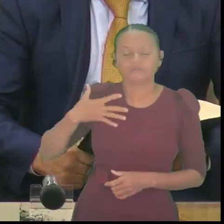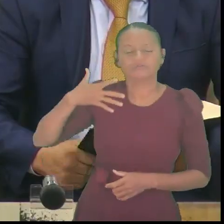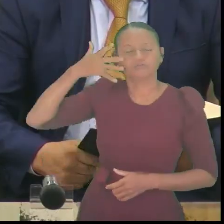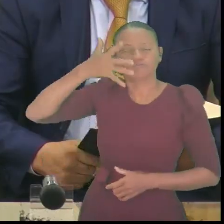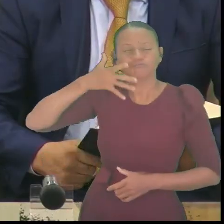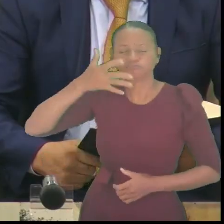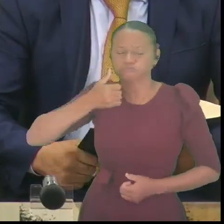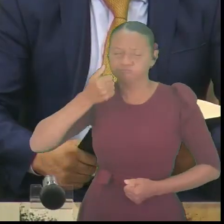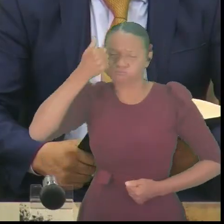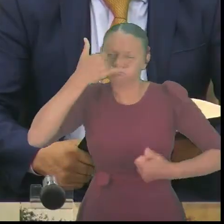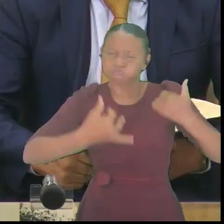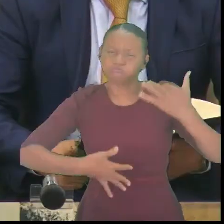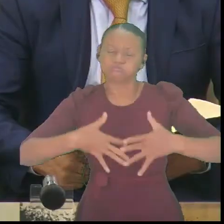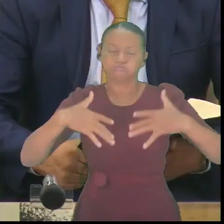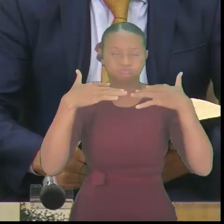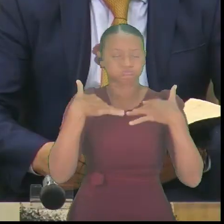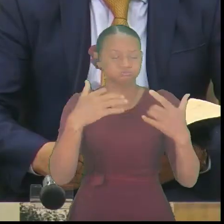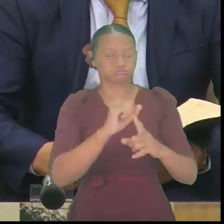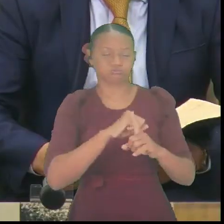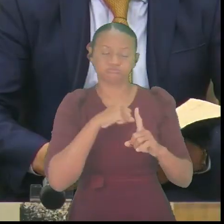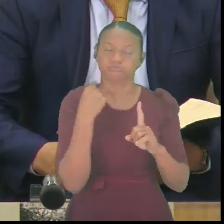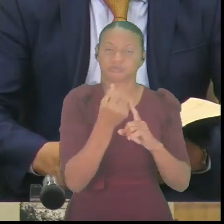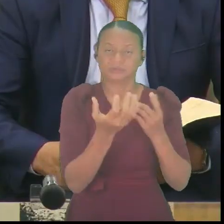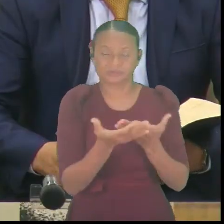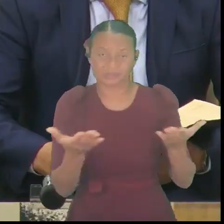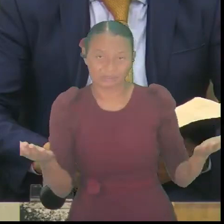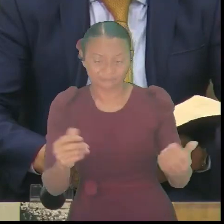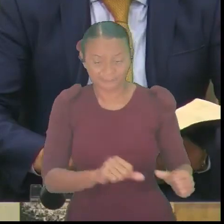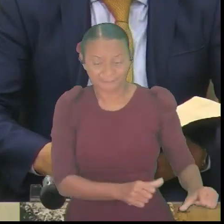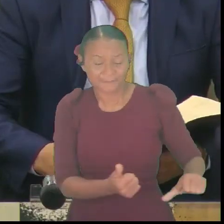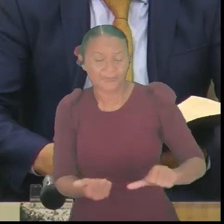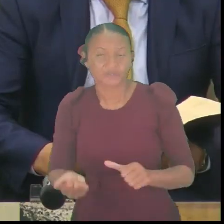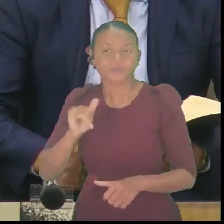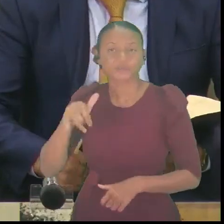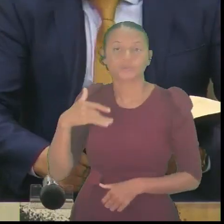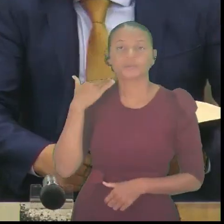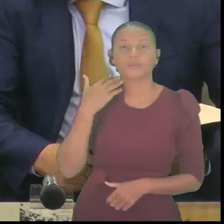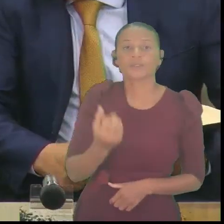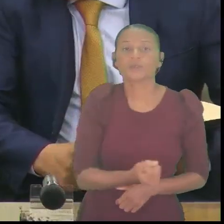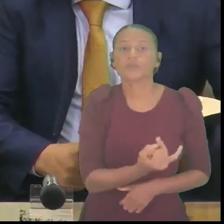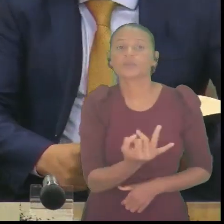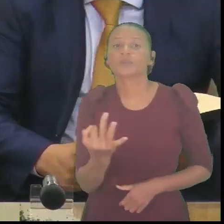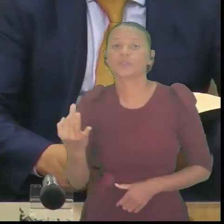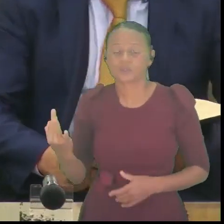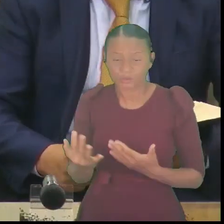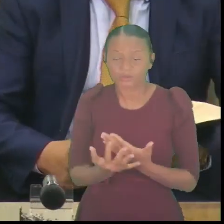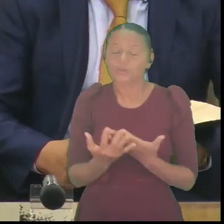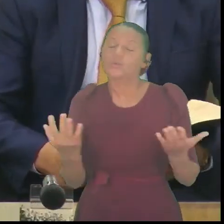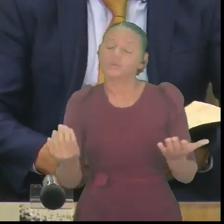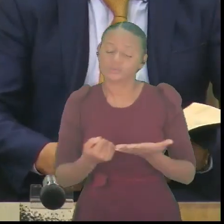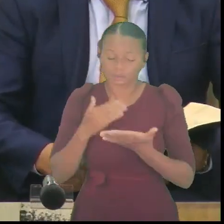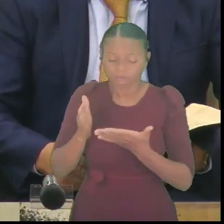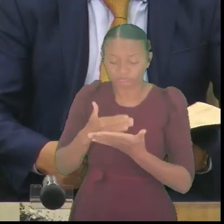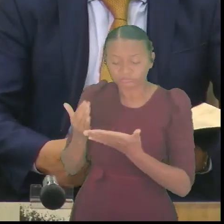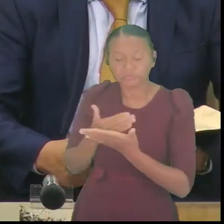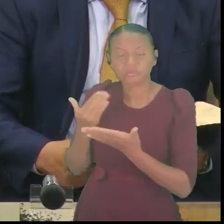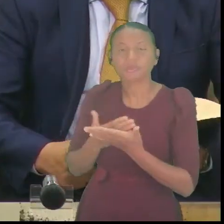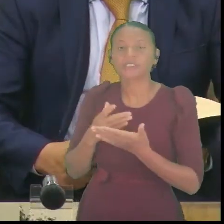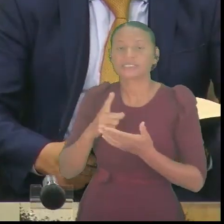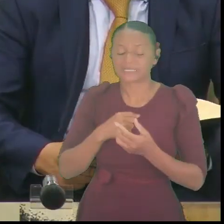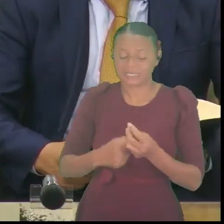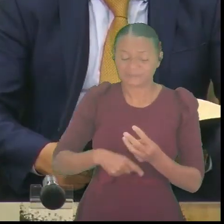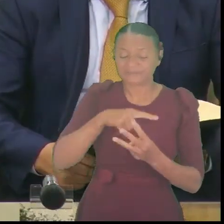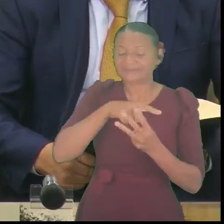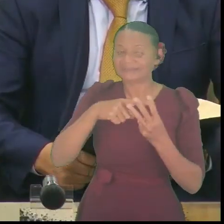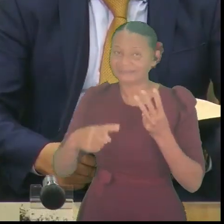foi batizado por João Batista, e se você contar nos evangelhos, ele participou de 3 ceias, ou de 3 Páscoas,